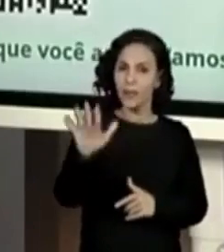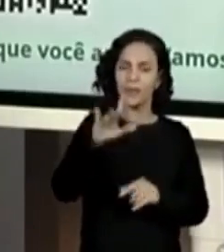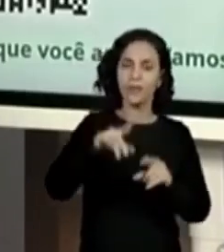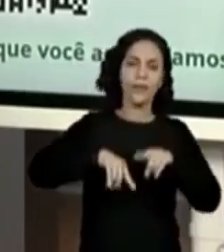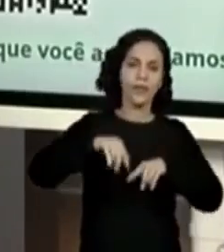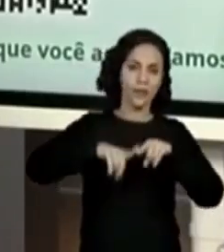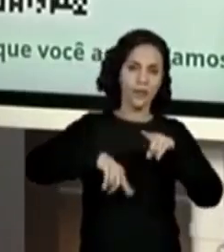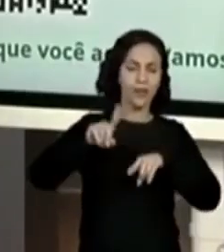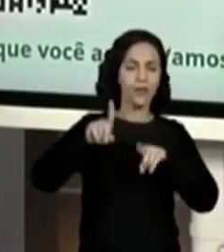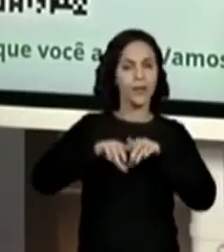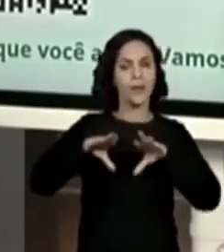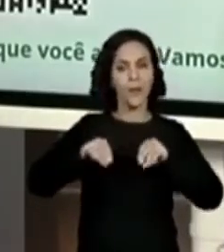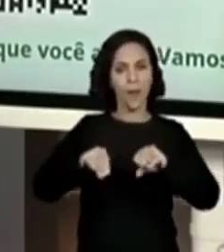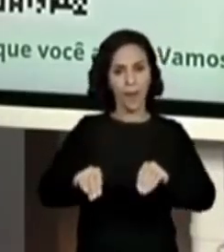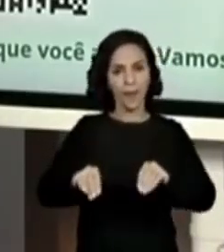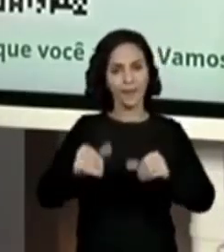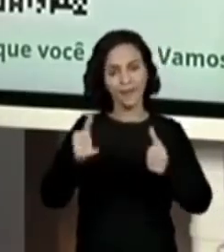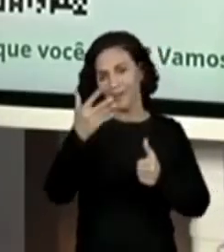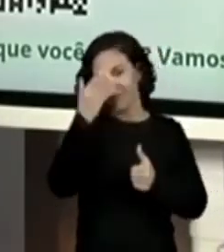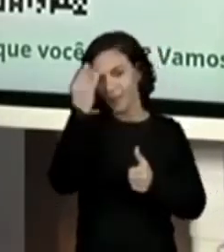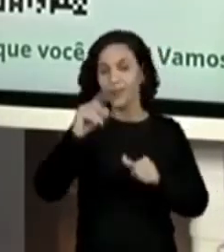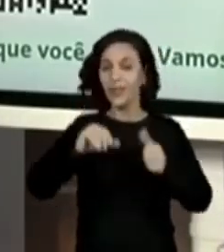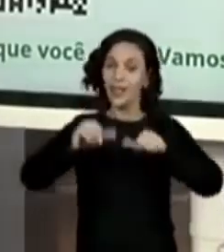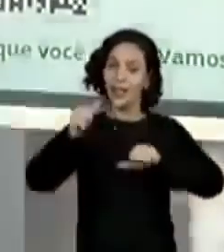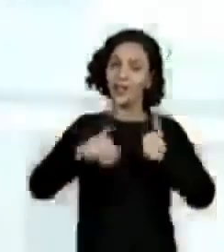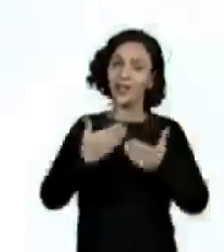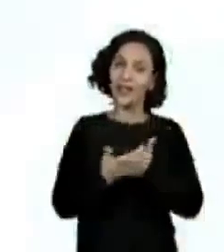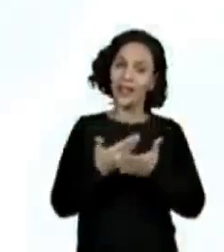materiais manipuláveis. Não esqueçam de avaliar a